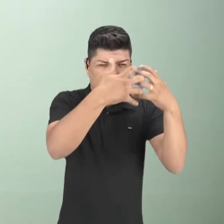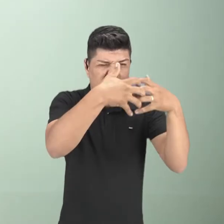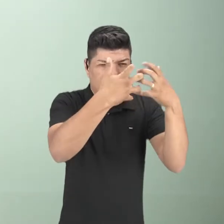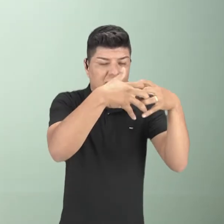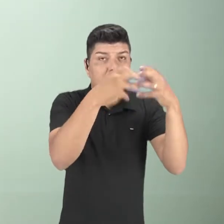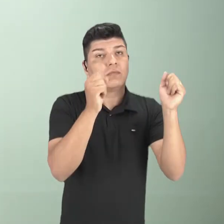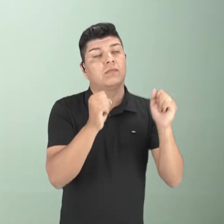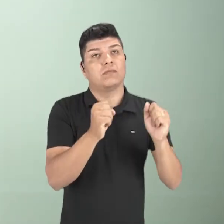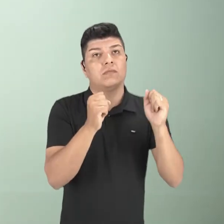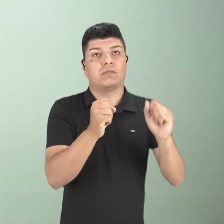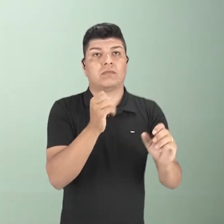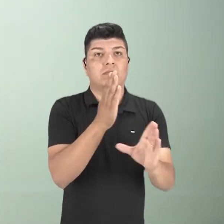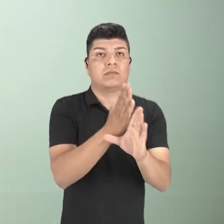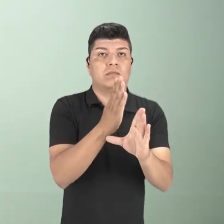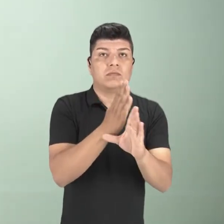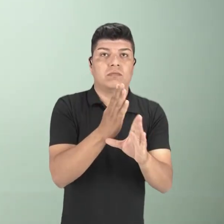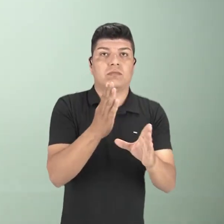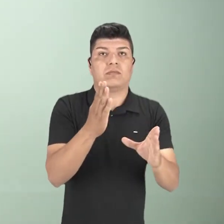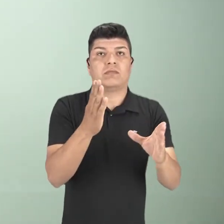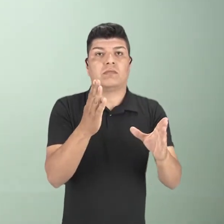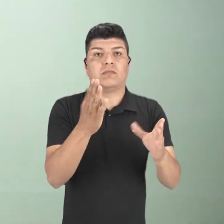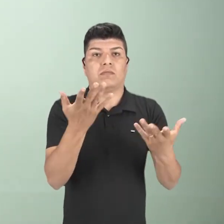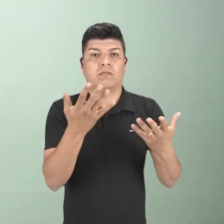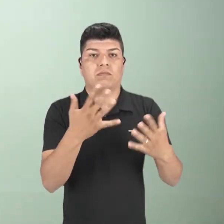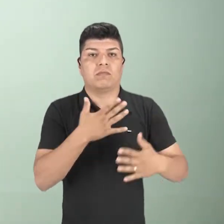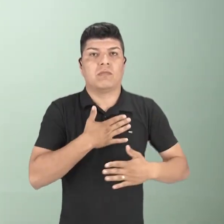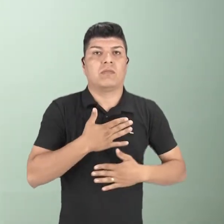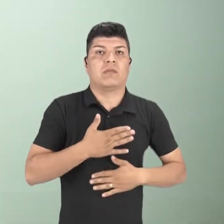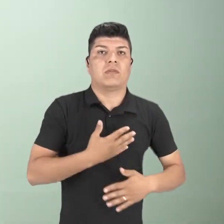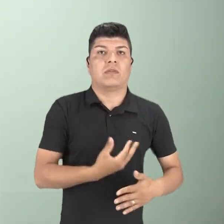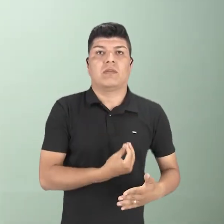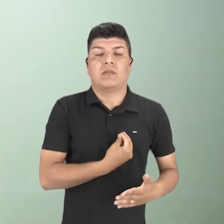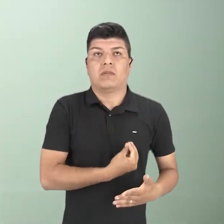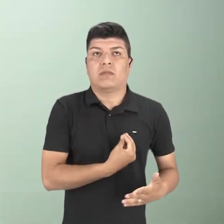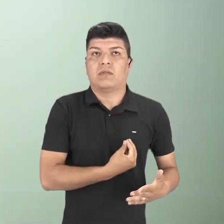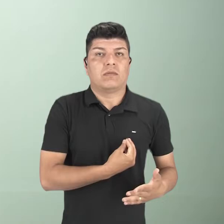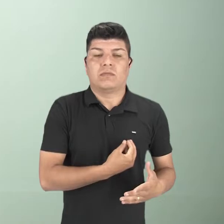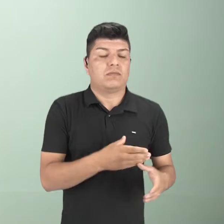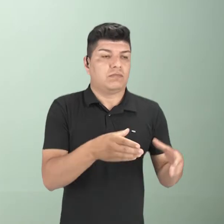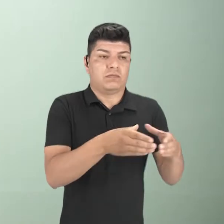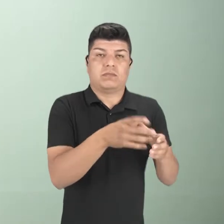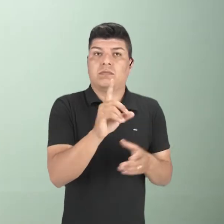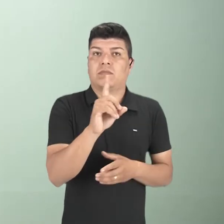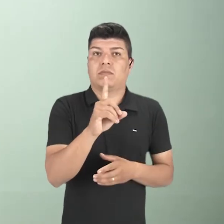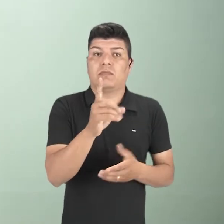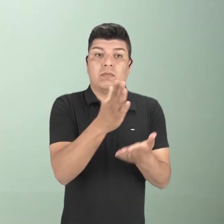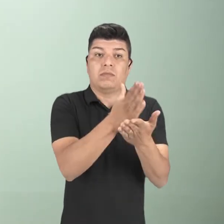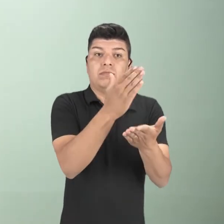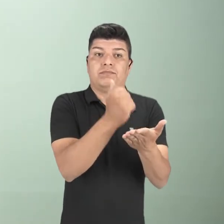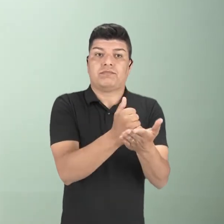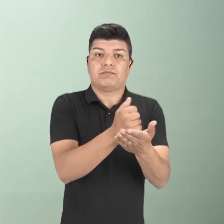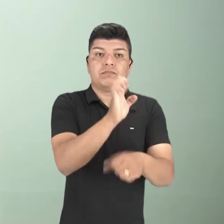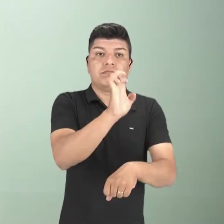confundir com o estado físico, não, estado territorial, não, é o estado de divisões